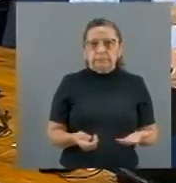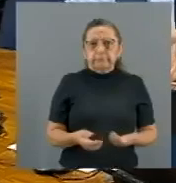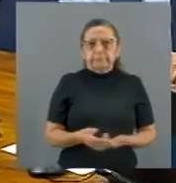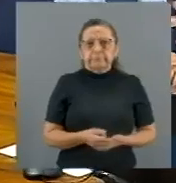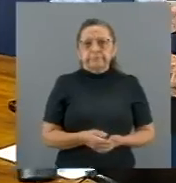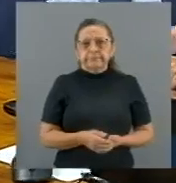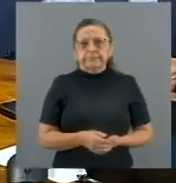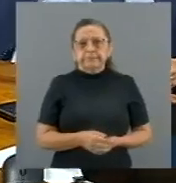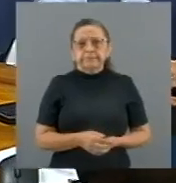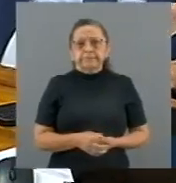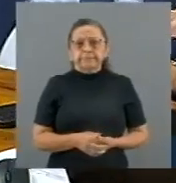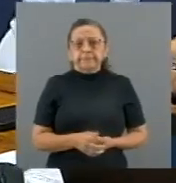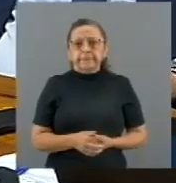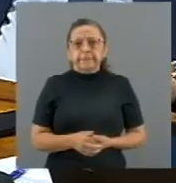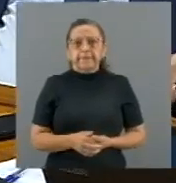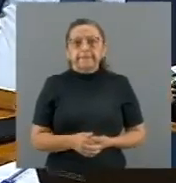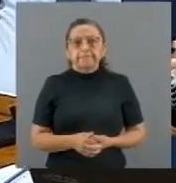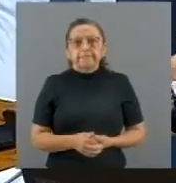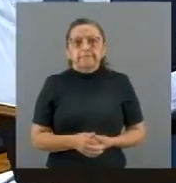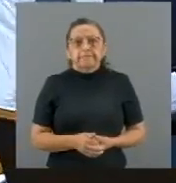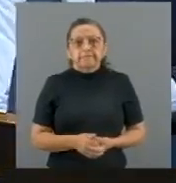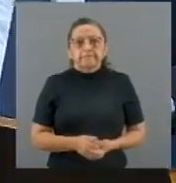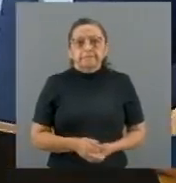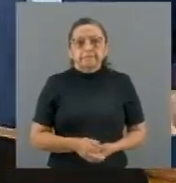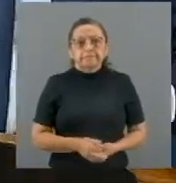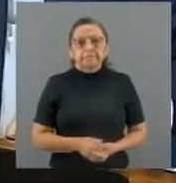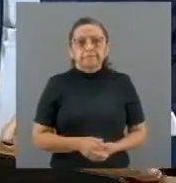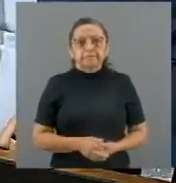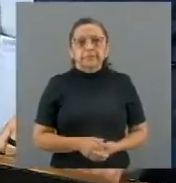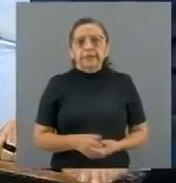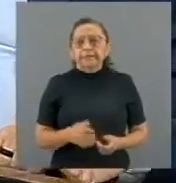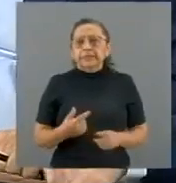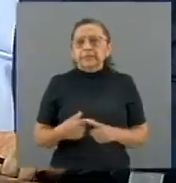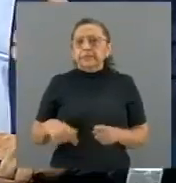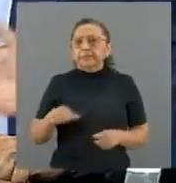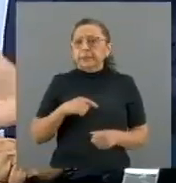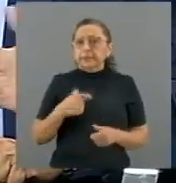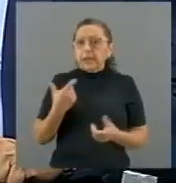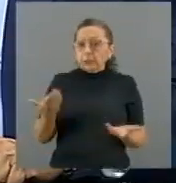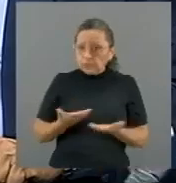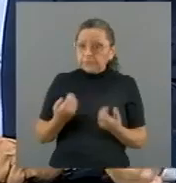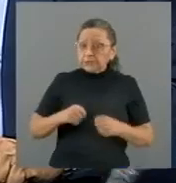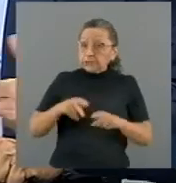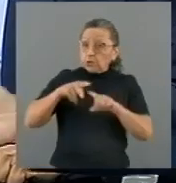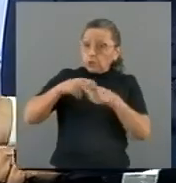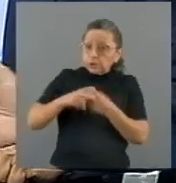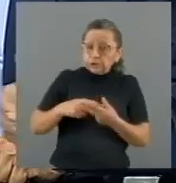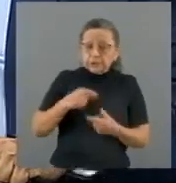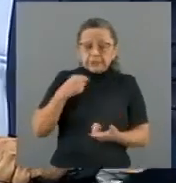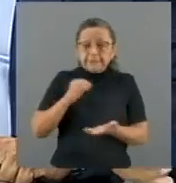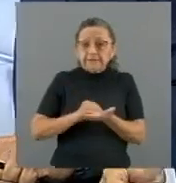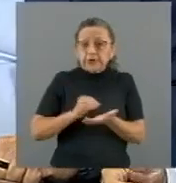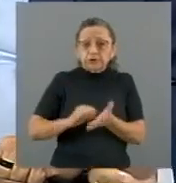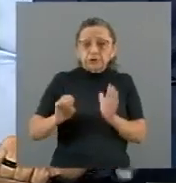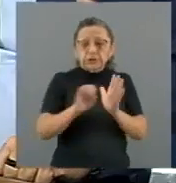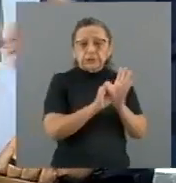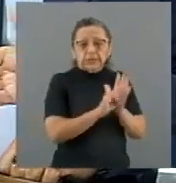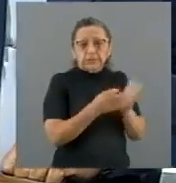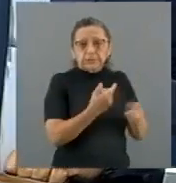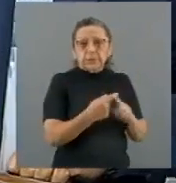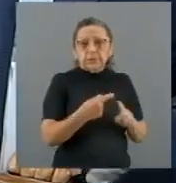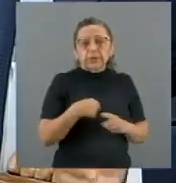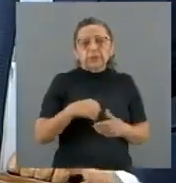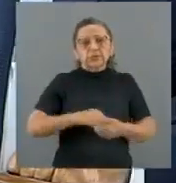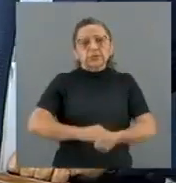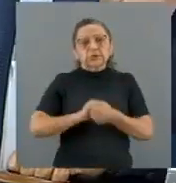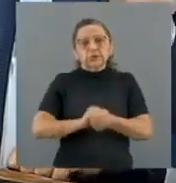dessa pulverização, dessa falta de identidade programática que está sendo corrigida. Eu quero saudar aqui, com muita alegria, a formação